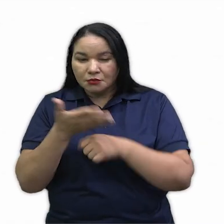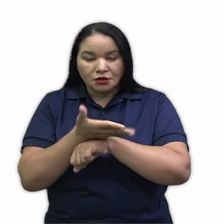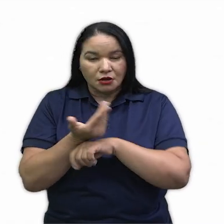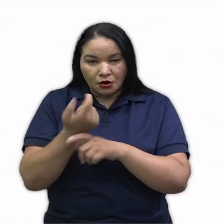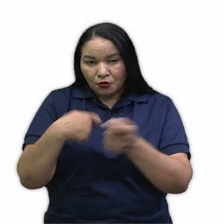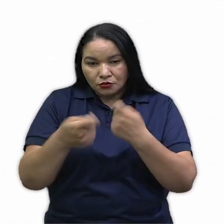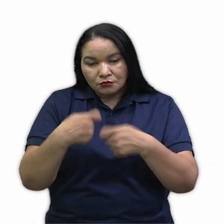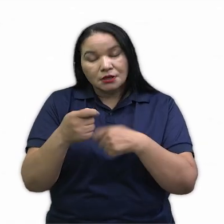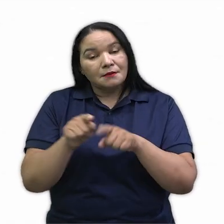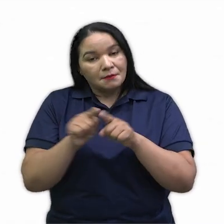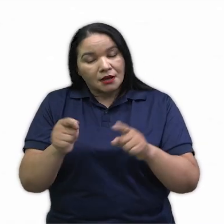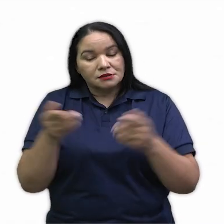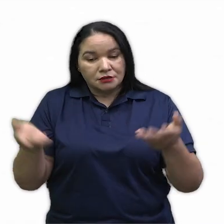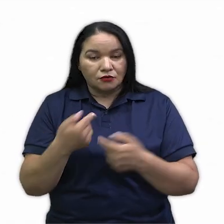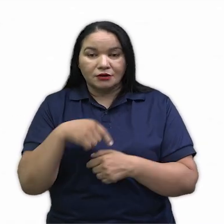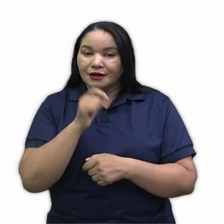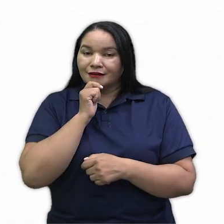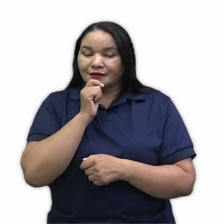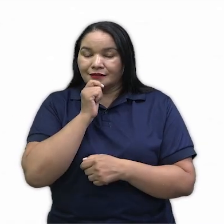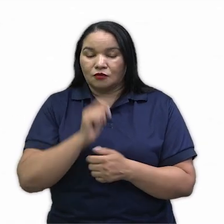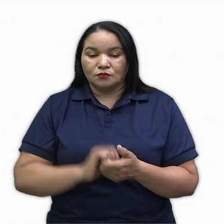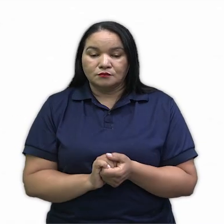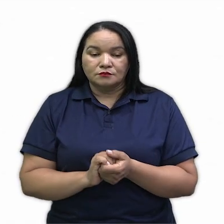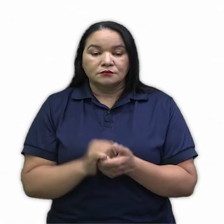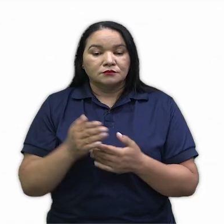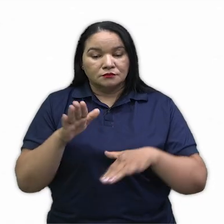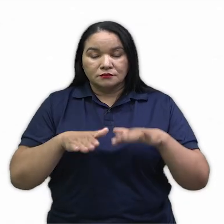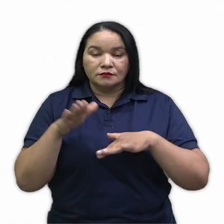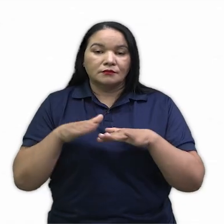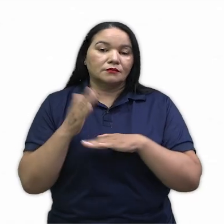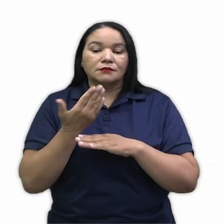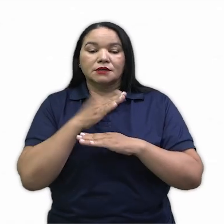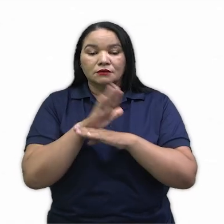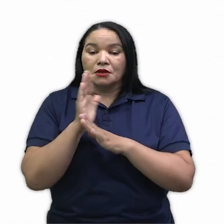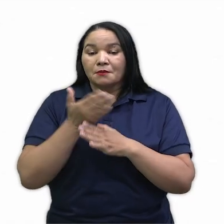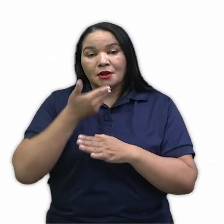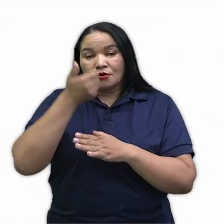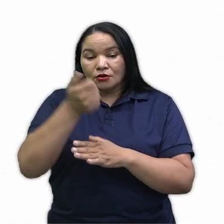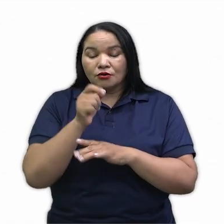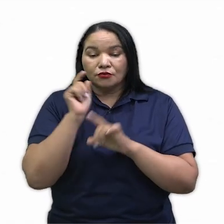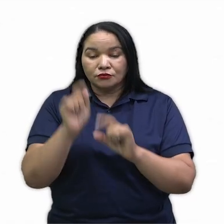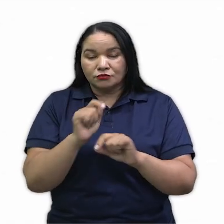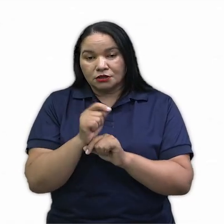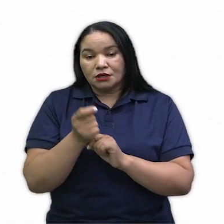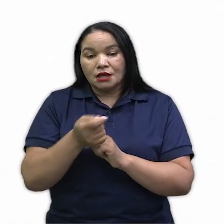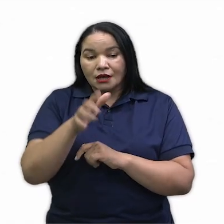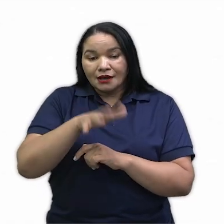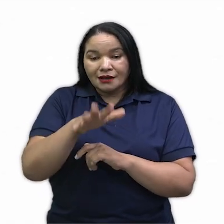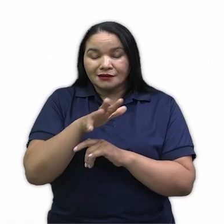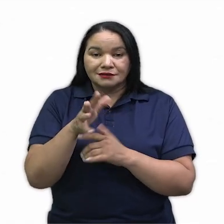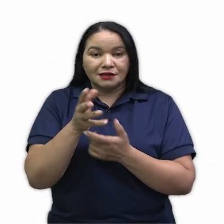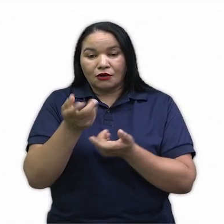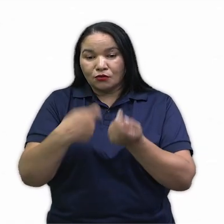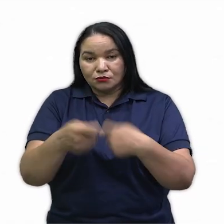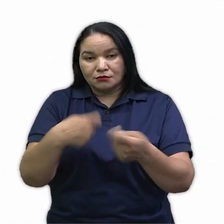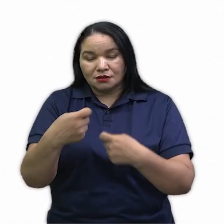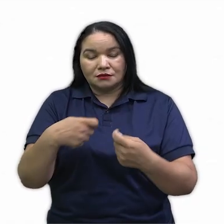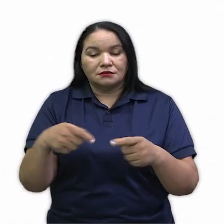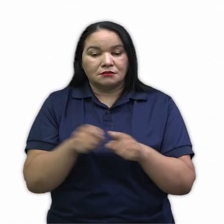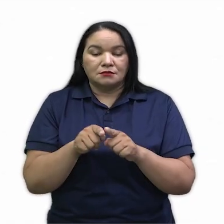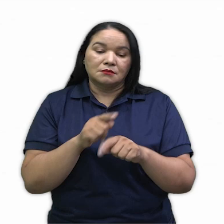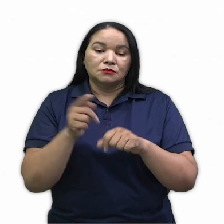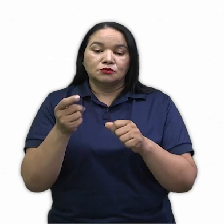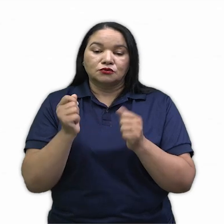mas atualmente não, tá? Porém, eles têm o mesmo pensamento ali de melhorar a parte econômica em